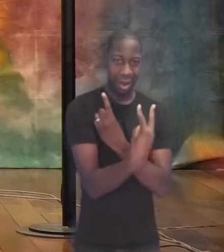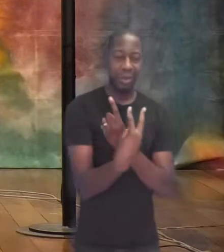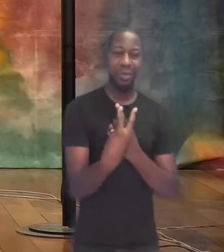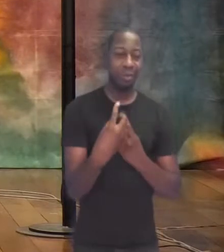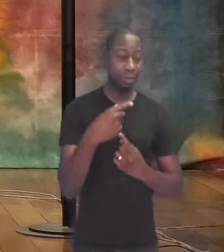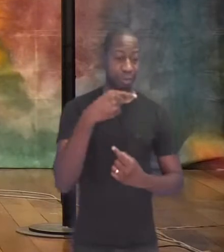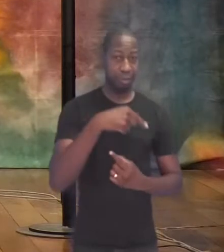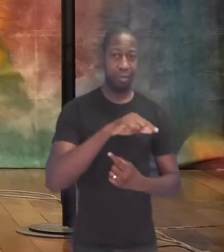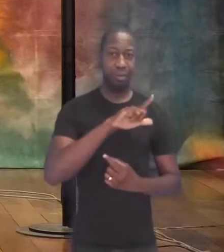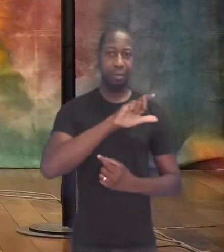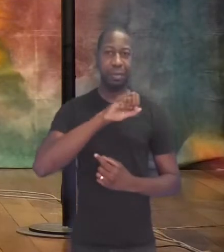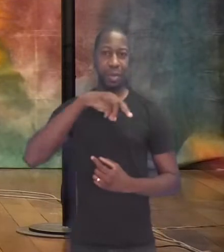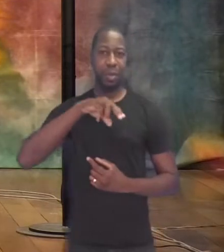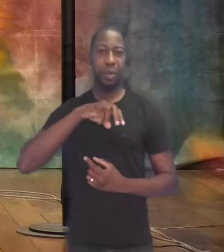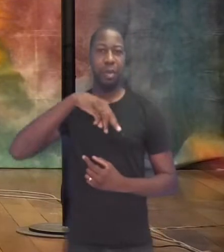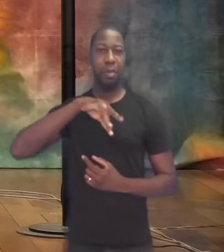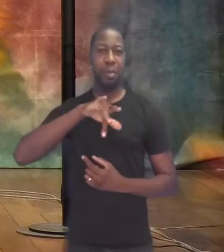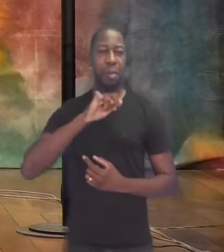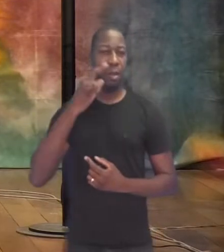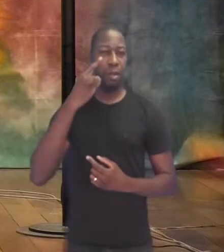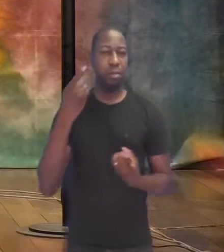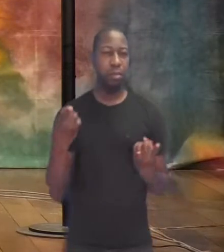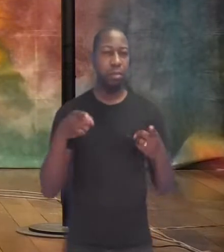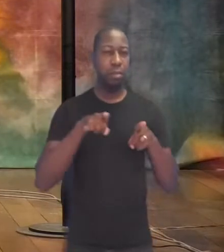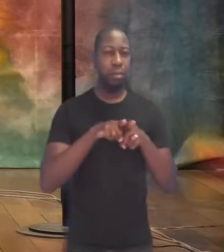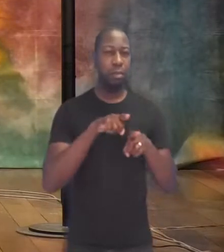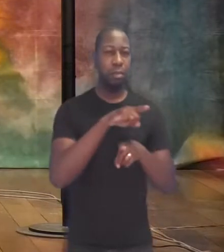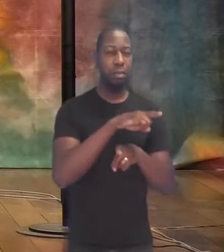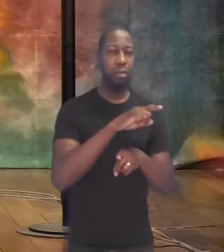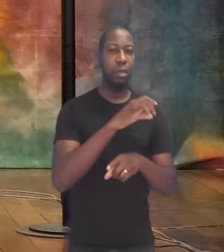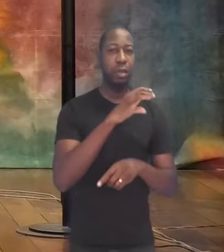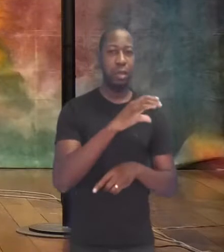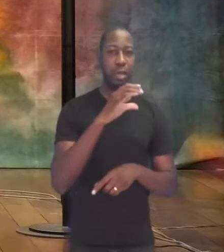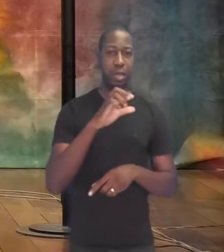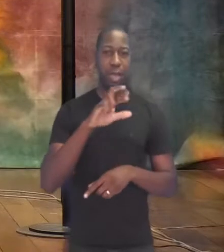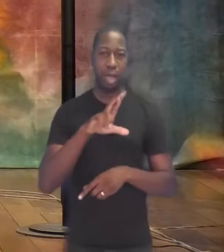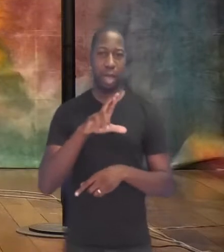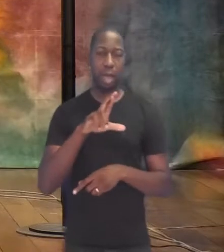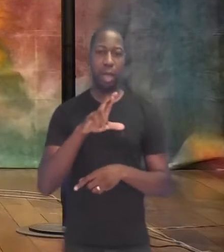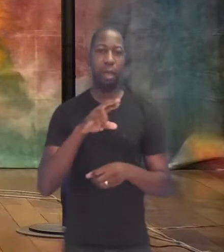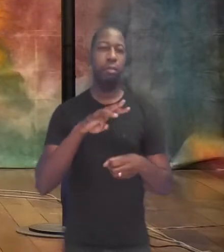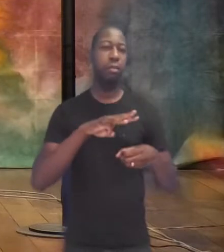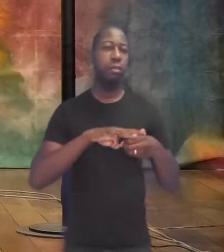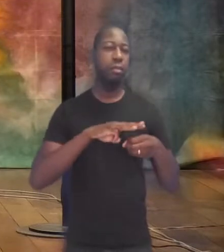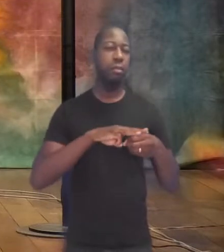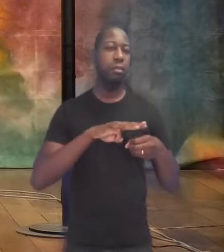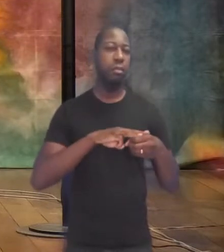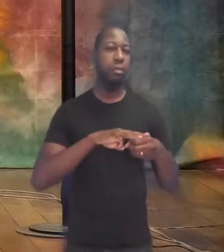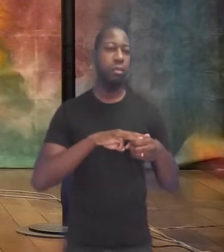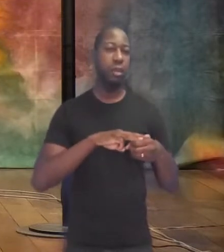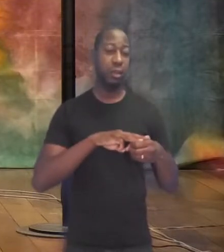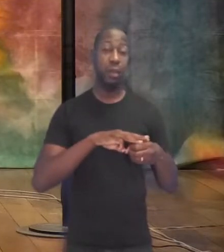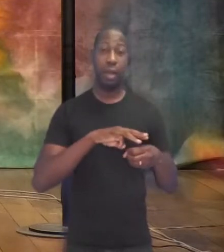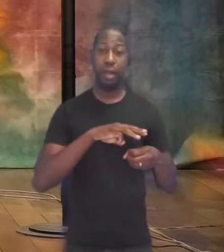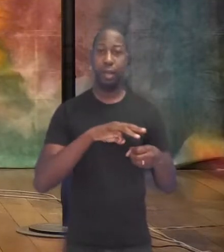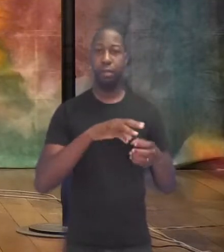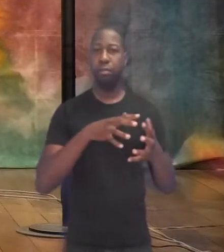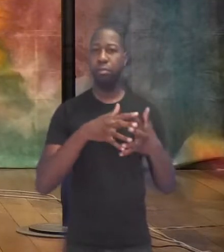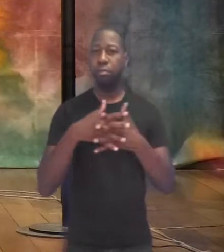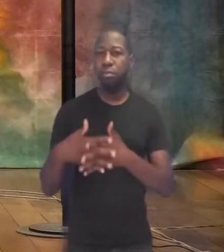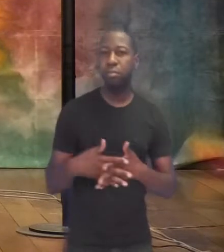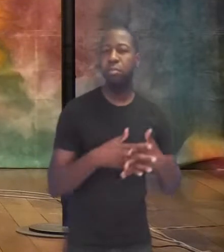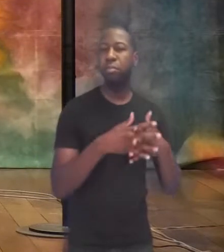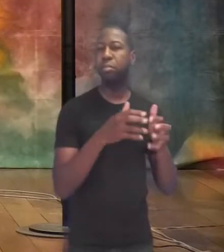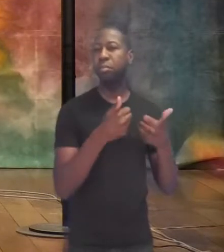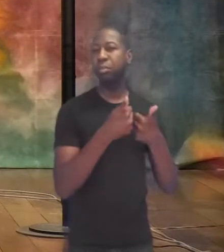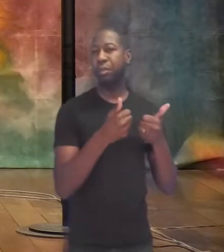está sendo realizada pela Look Media, com patrocínio do Instituto CCR e Volkswagen Caminhões e